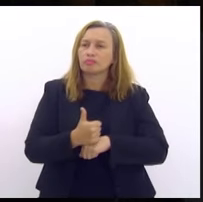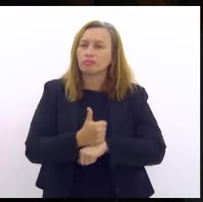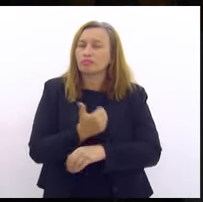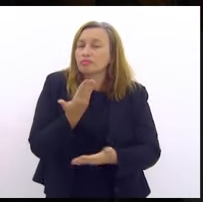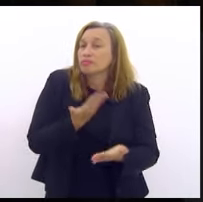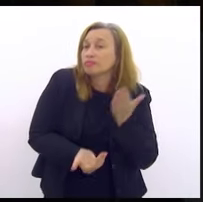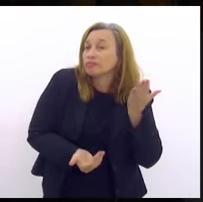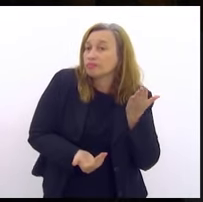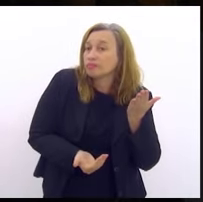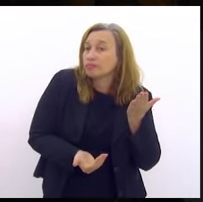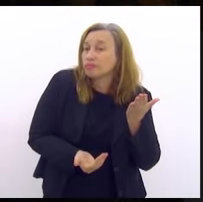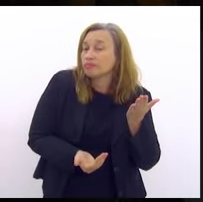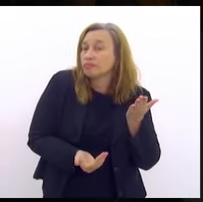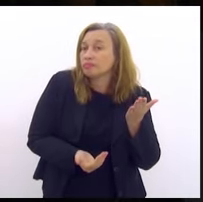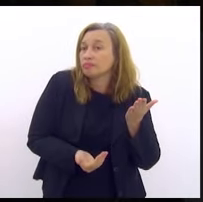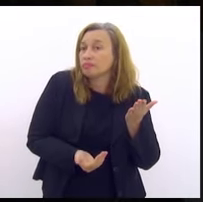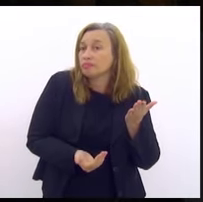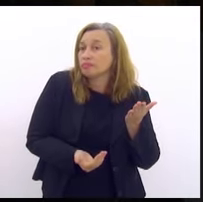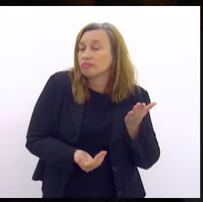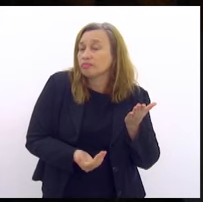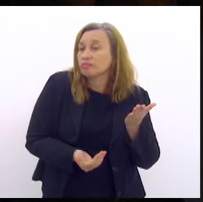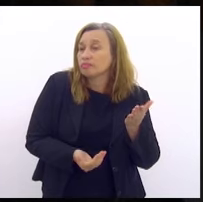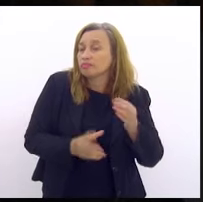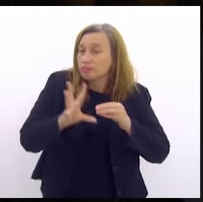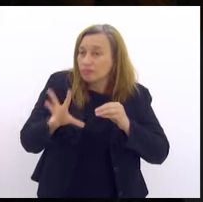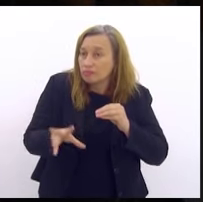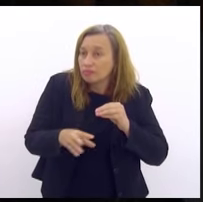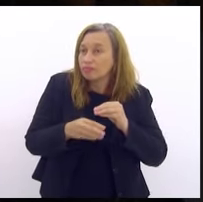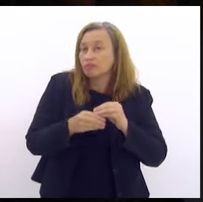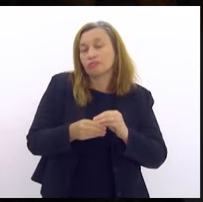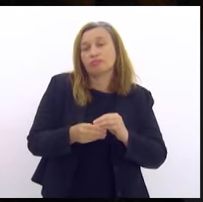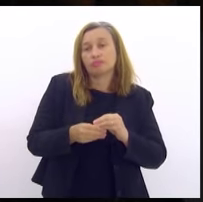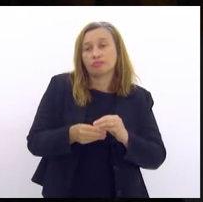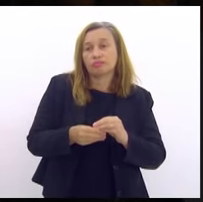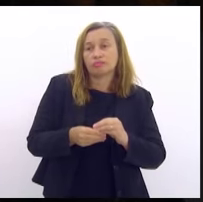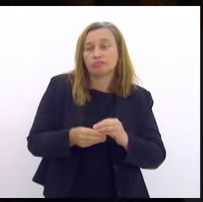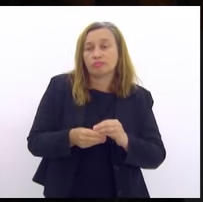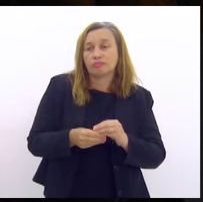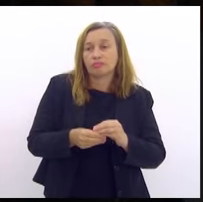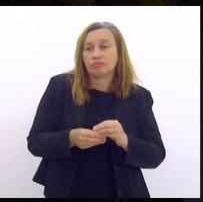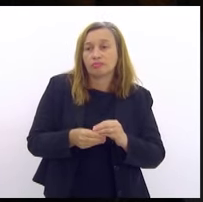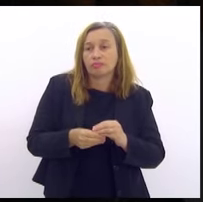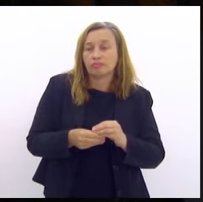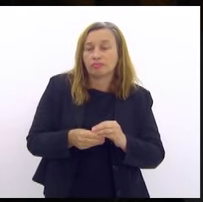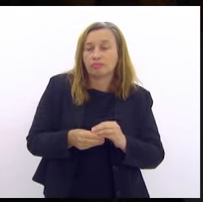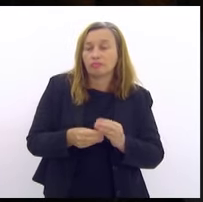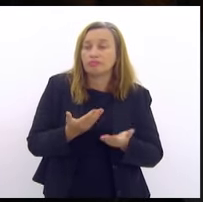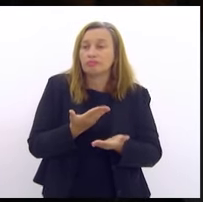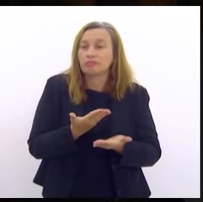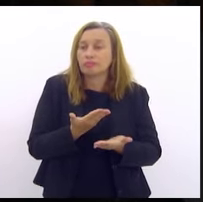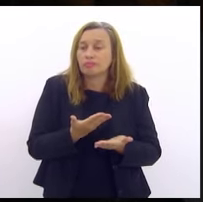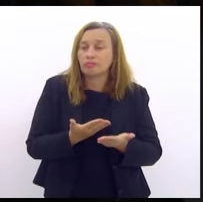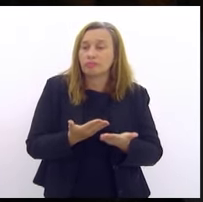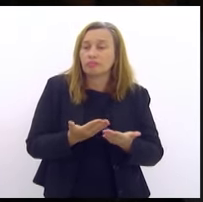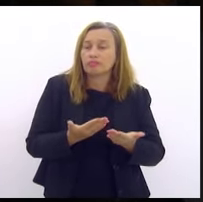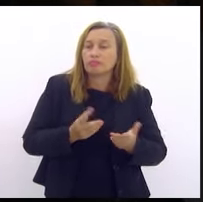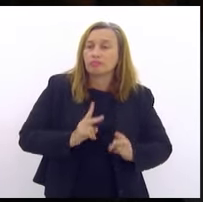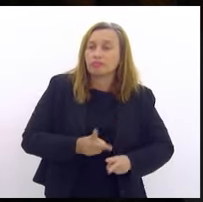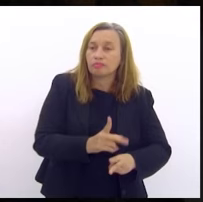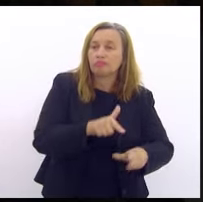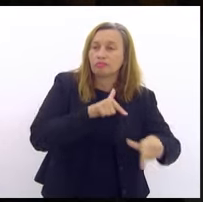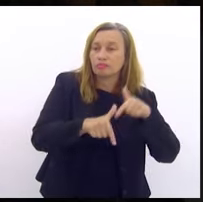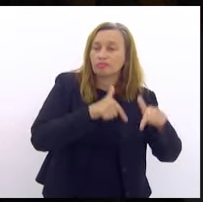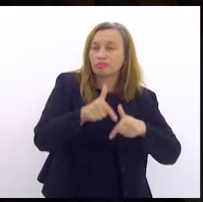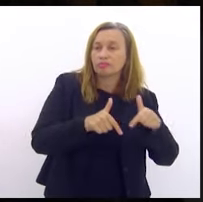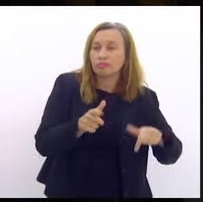percam remuneração, faz com que esses profissionais permaneçam em ações que, pelo tempo de serviço,